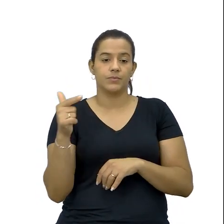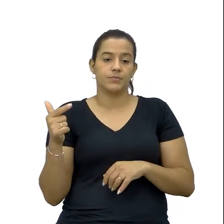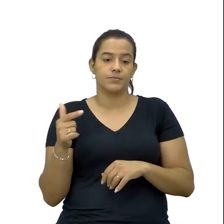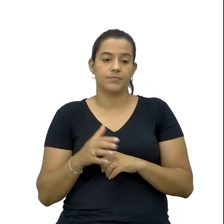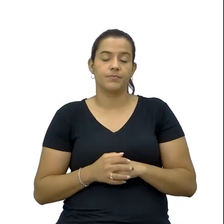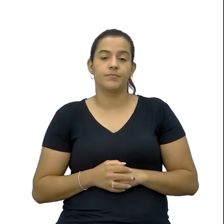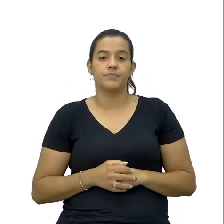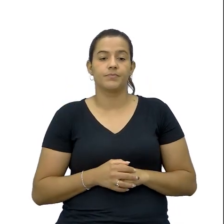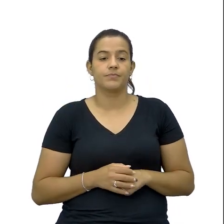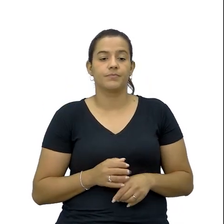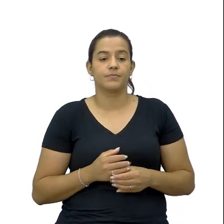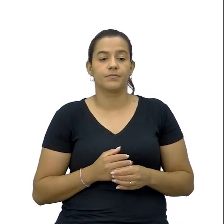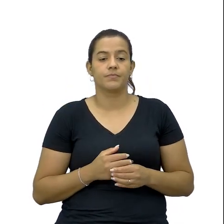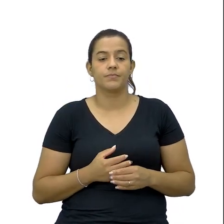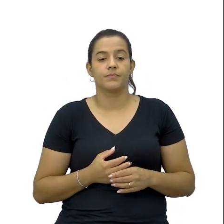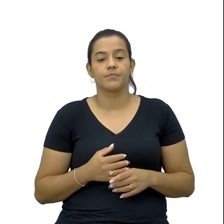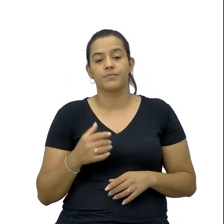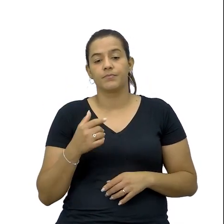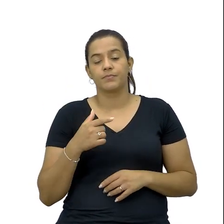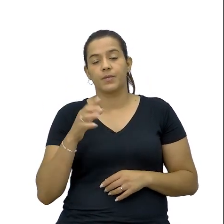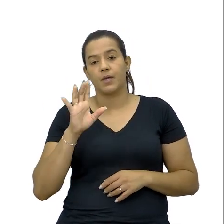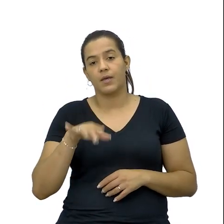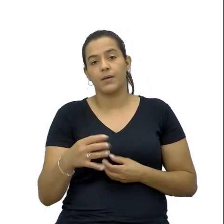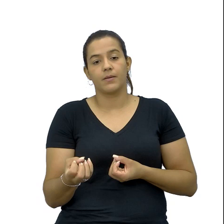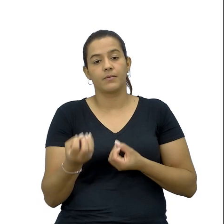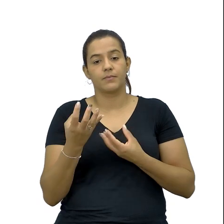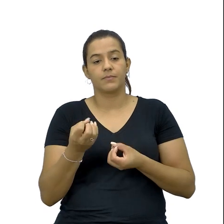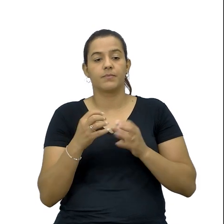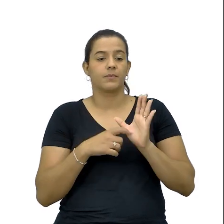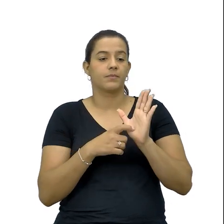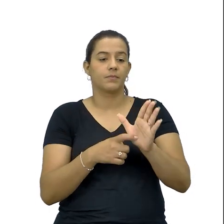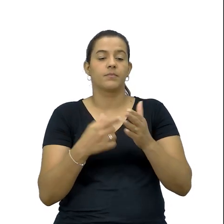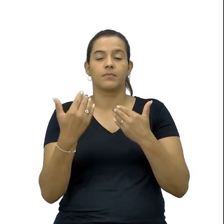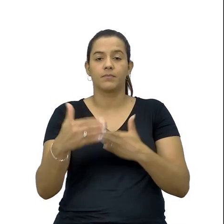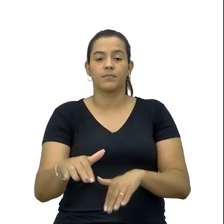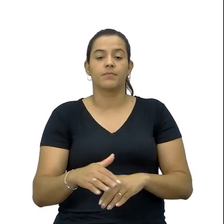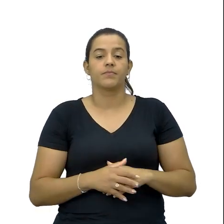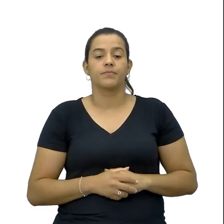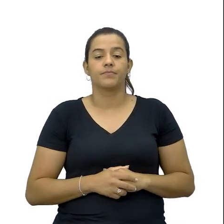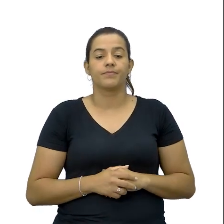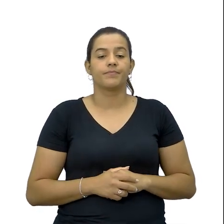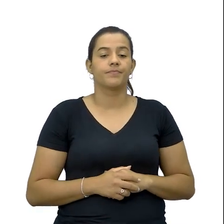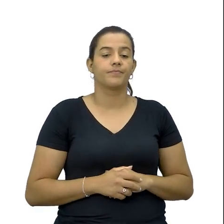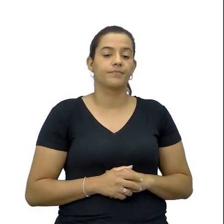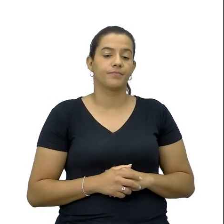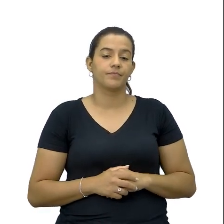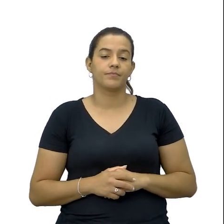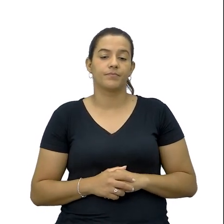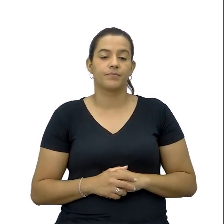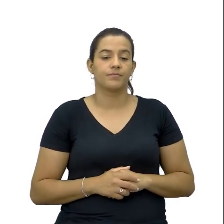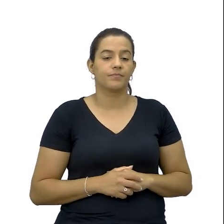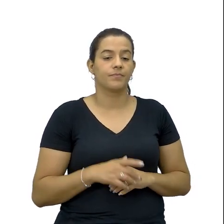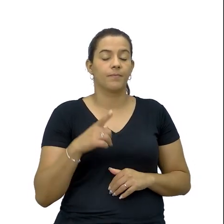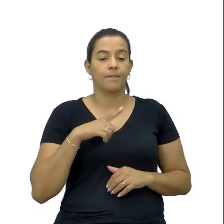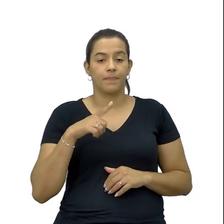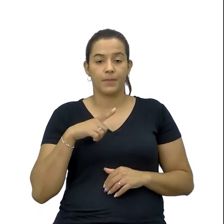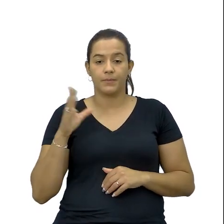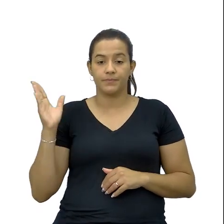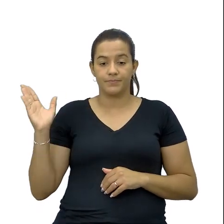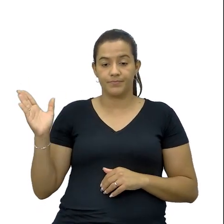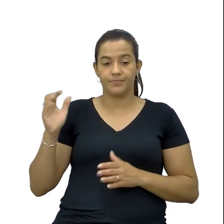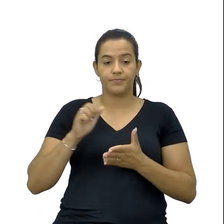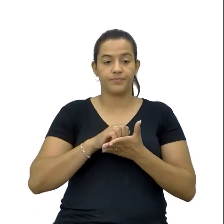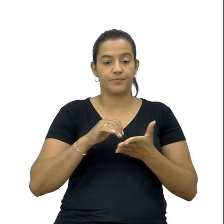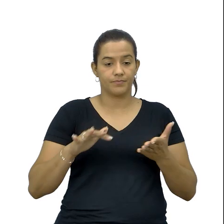não tenho como explicar, que é um código que o CAED traz, tá? Então, aqui eu tenho a atividade,